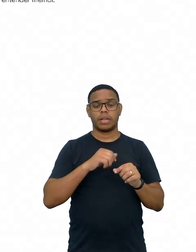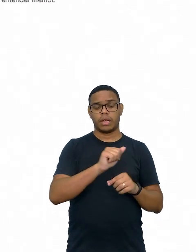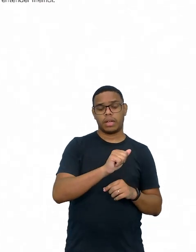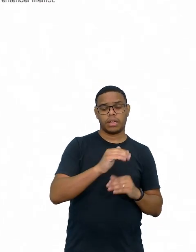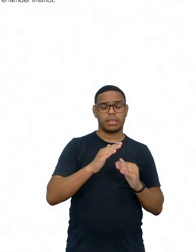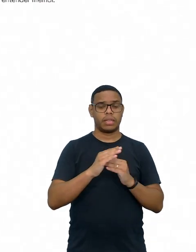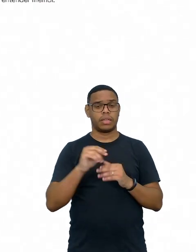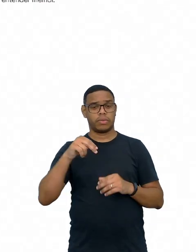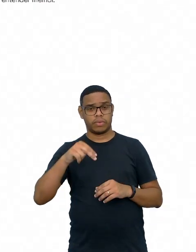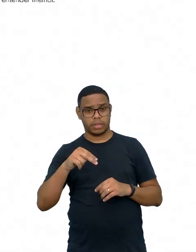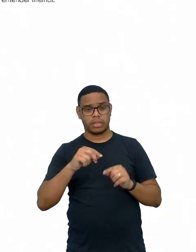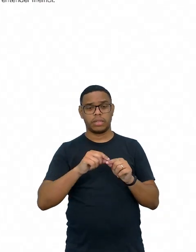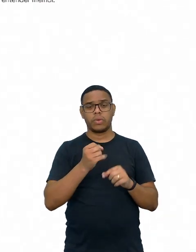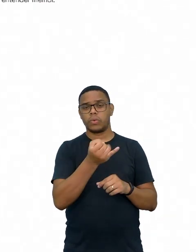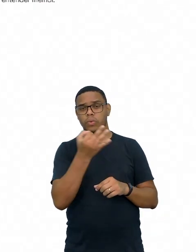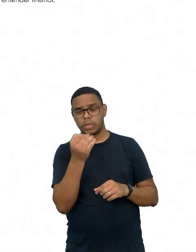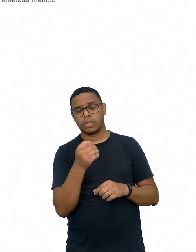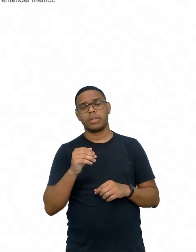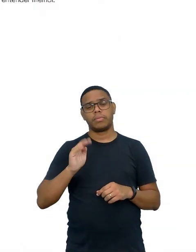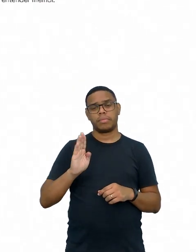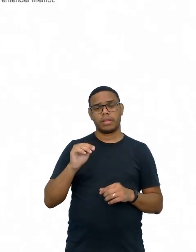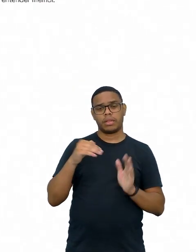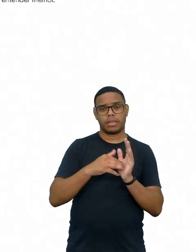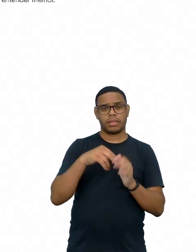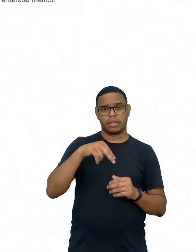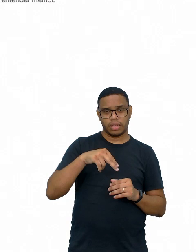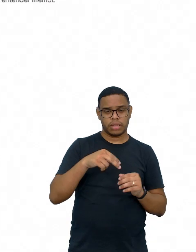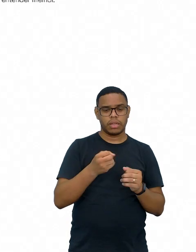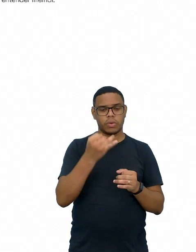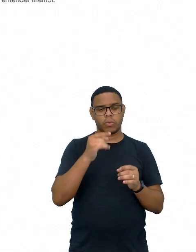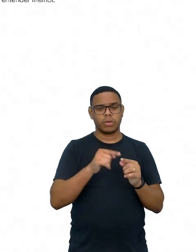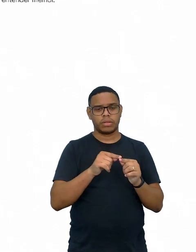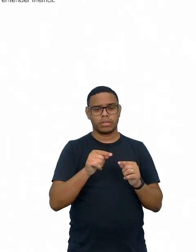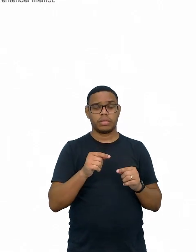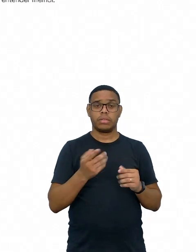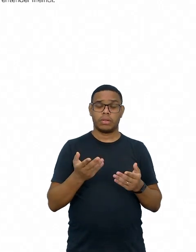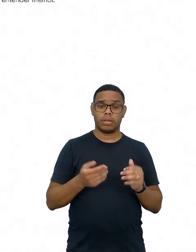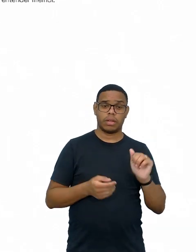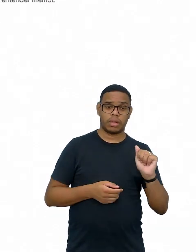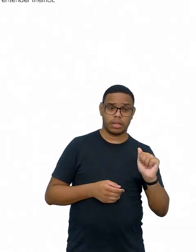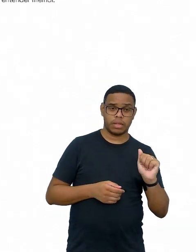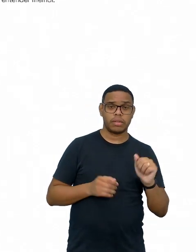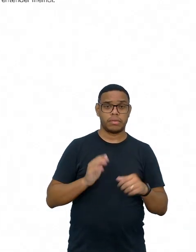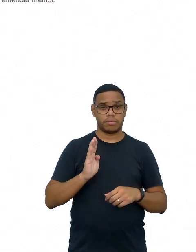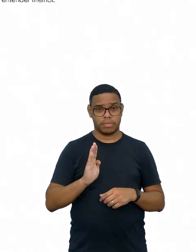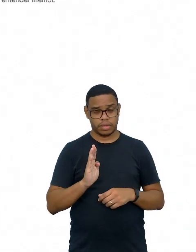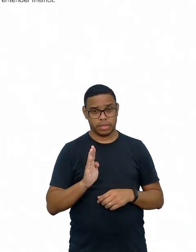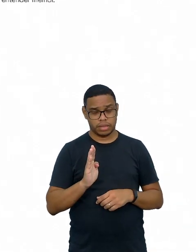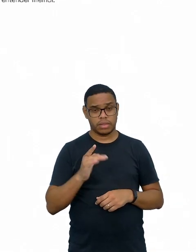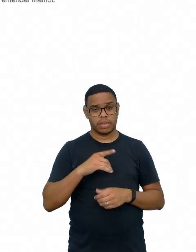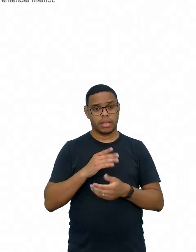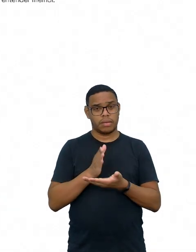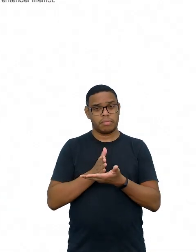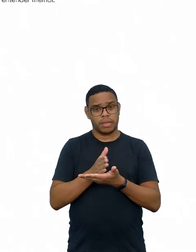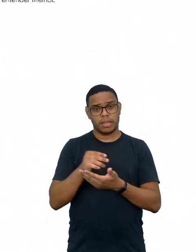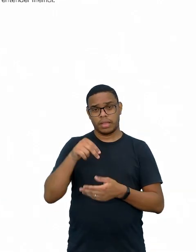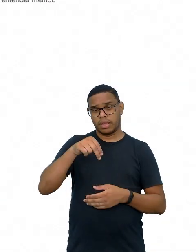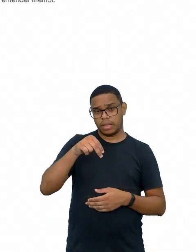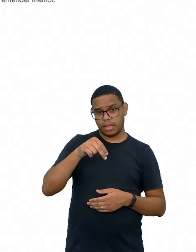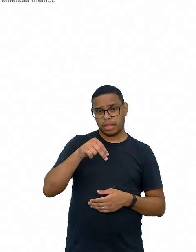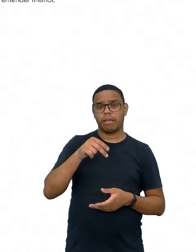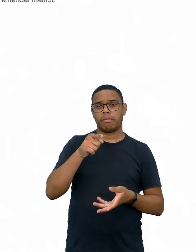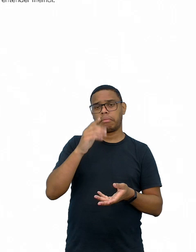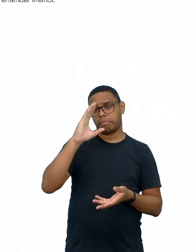até o M e a medida do ponto B até o M. Bom, se A e B, o M está no meio, a gente já